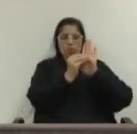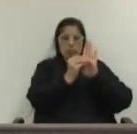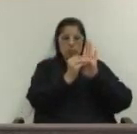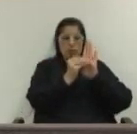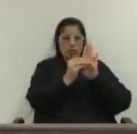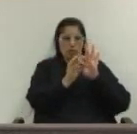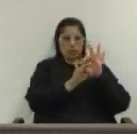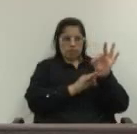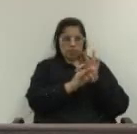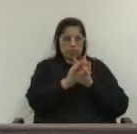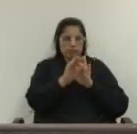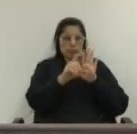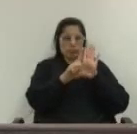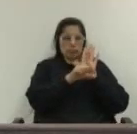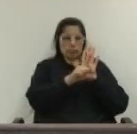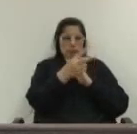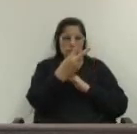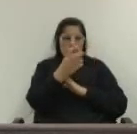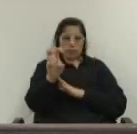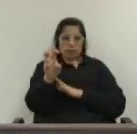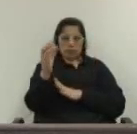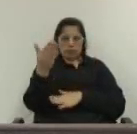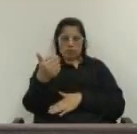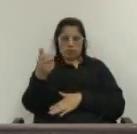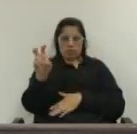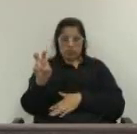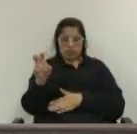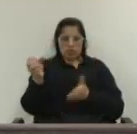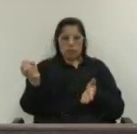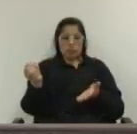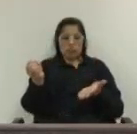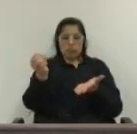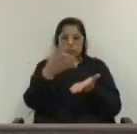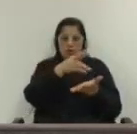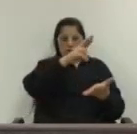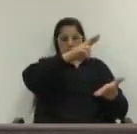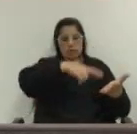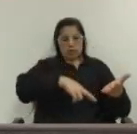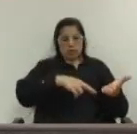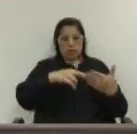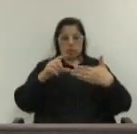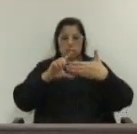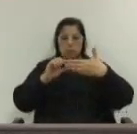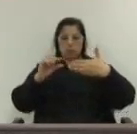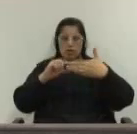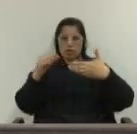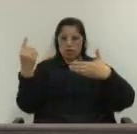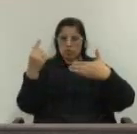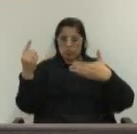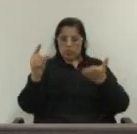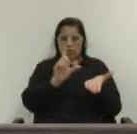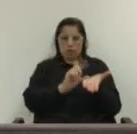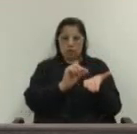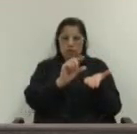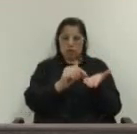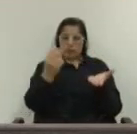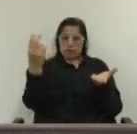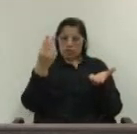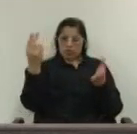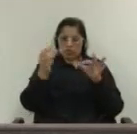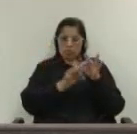número 25/2015, da nova redação ao parágrafo 1º do artigo 2º do projeto de